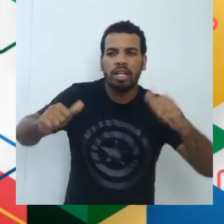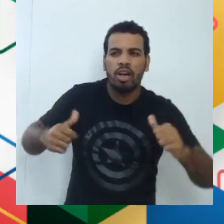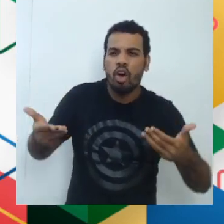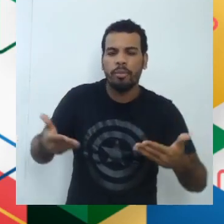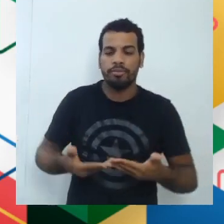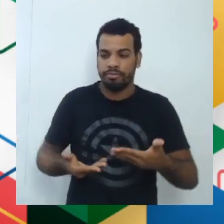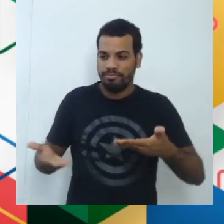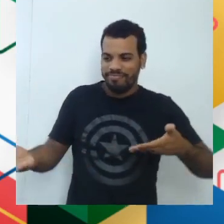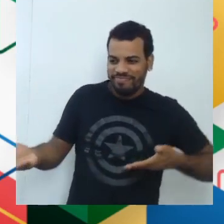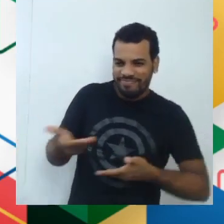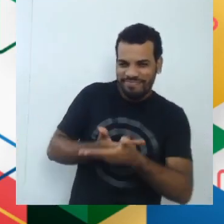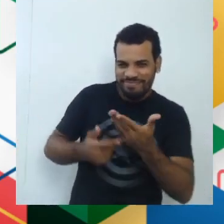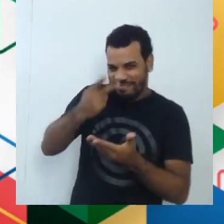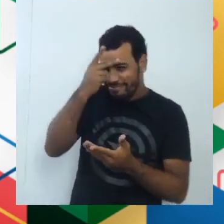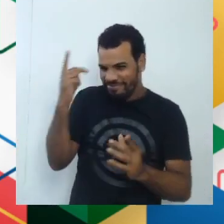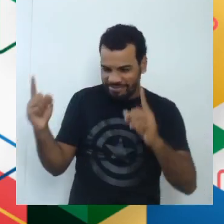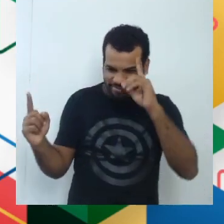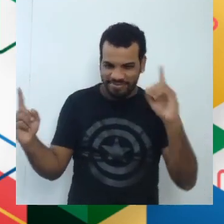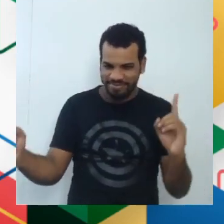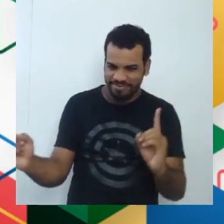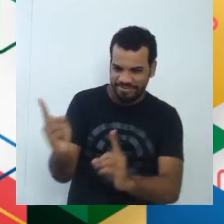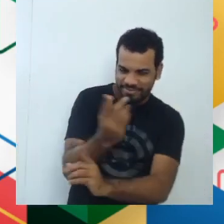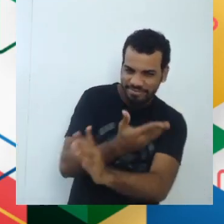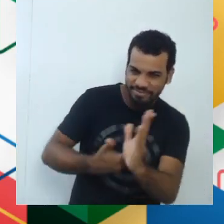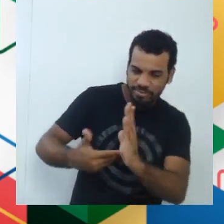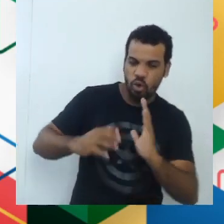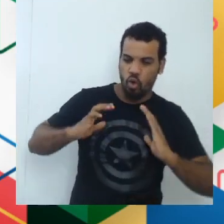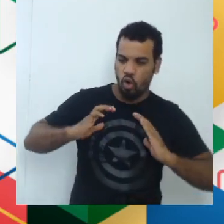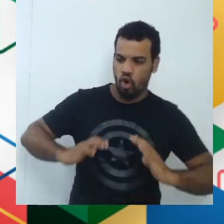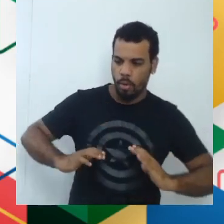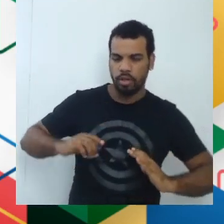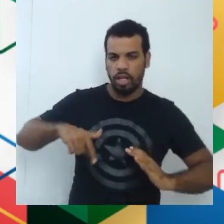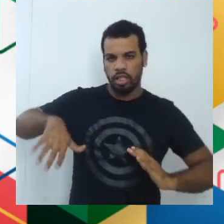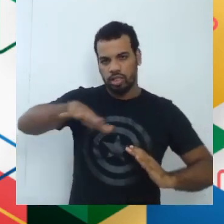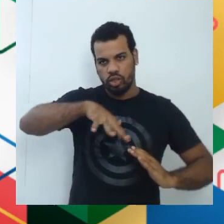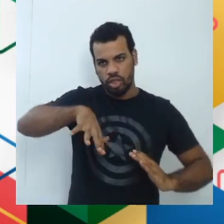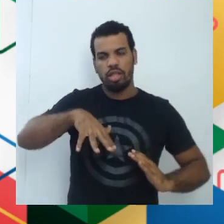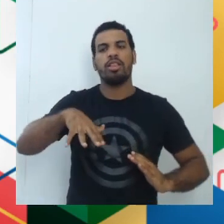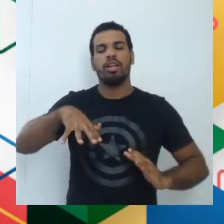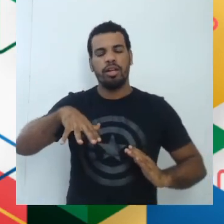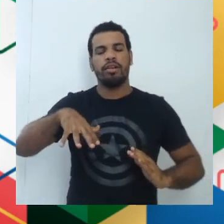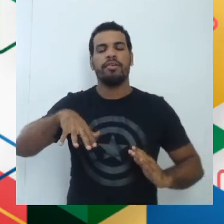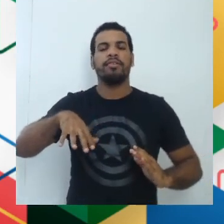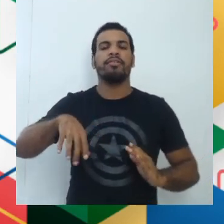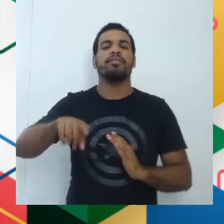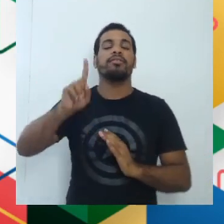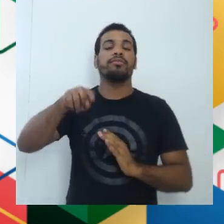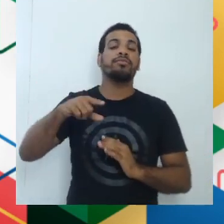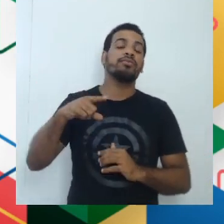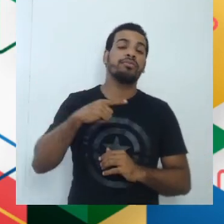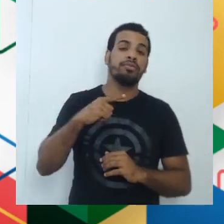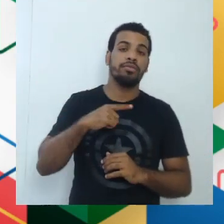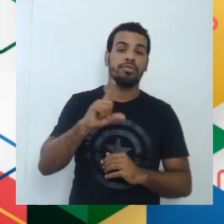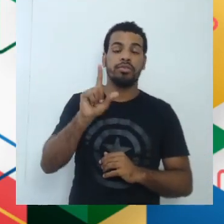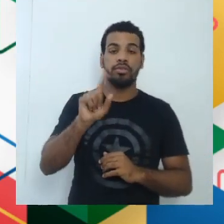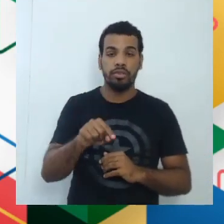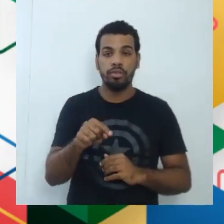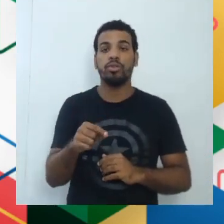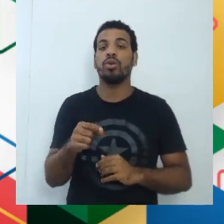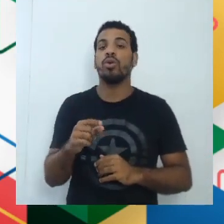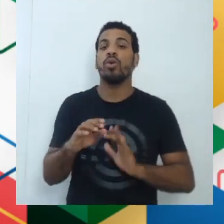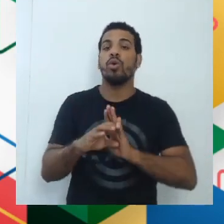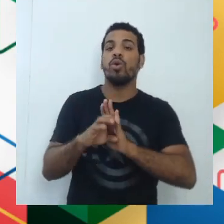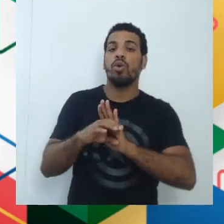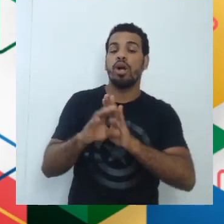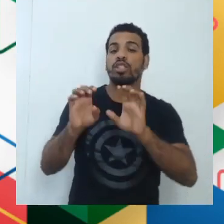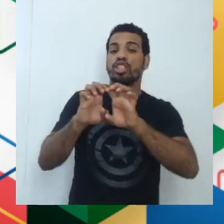relações sociais, de importância crucial para o comportamento dos membros da sociedade, constituem a essência do conceito